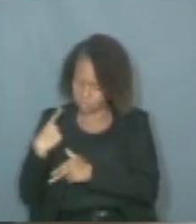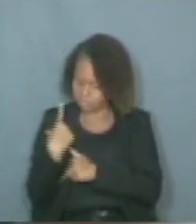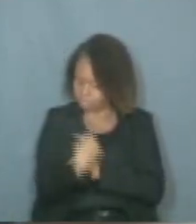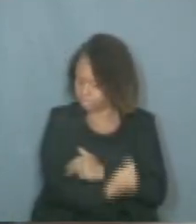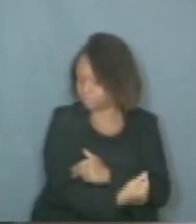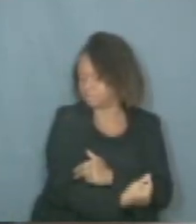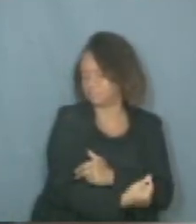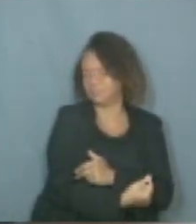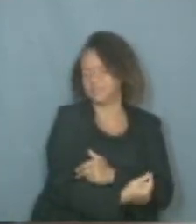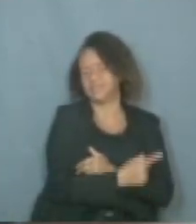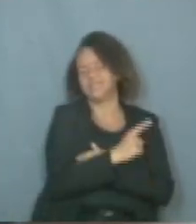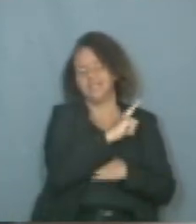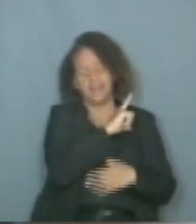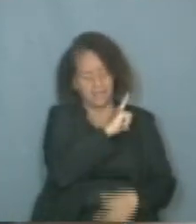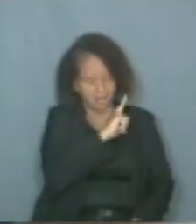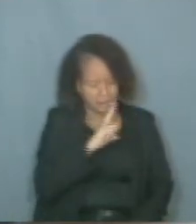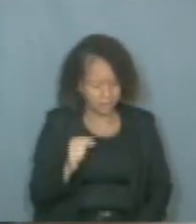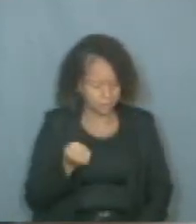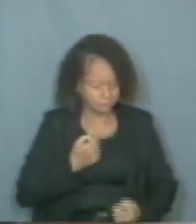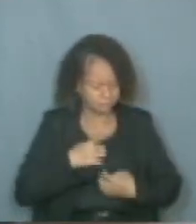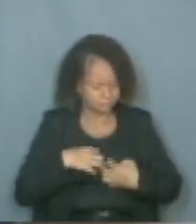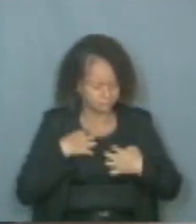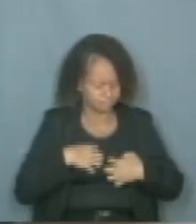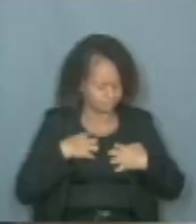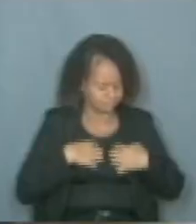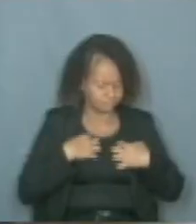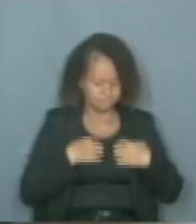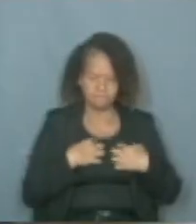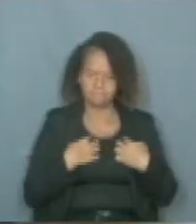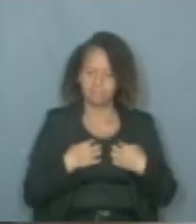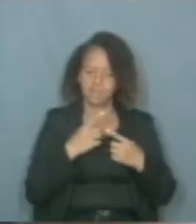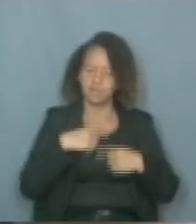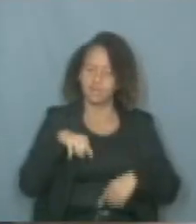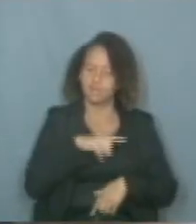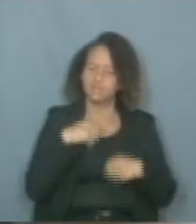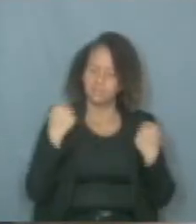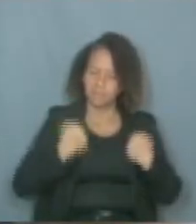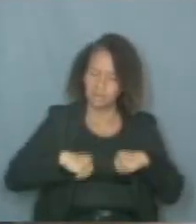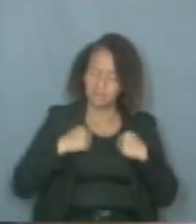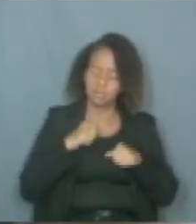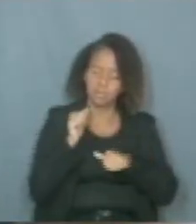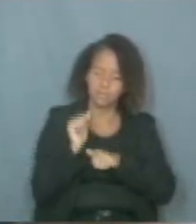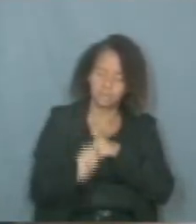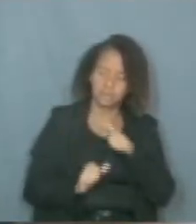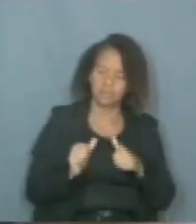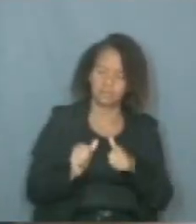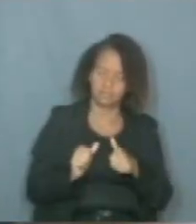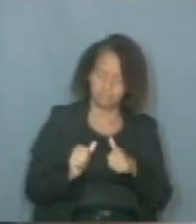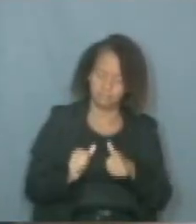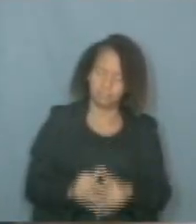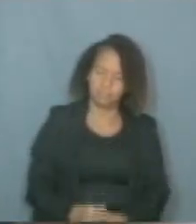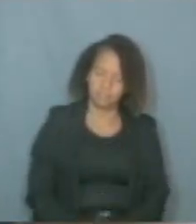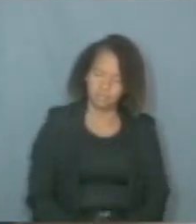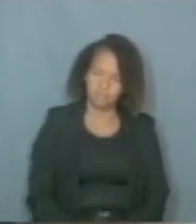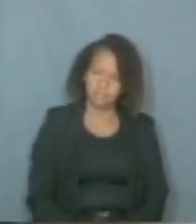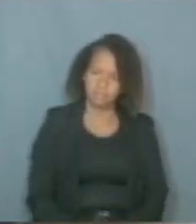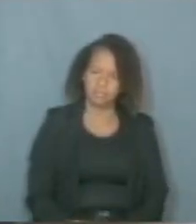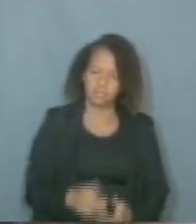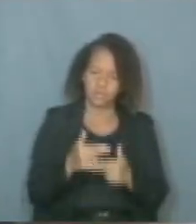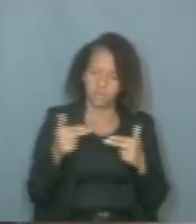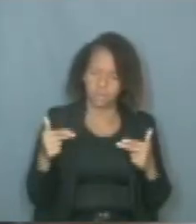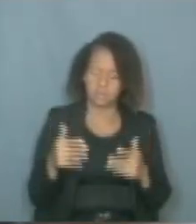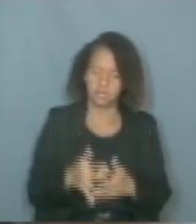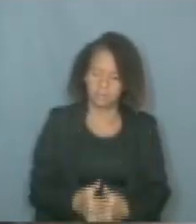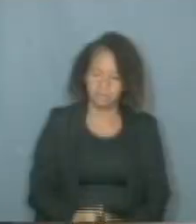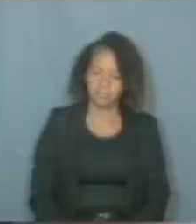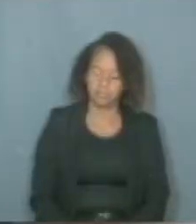pertences, saindo em condições de indignidade, e nós precisamos mudar esse tipo de